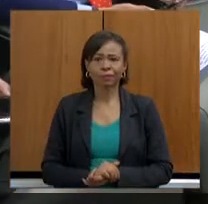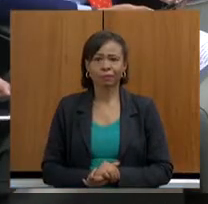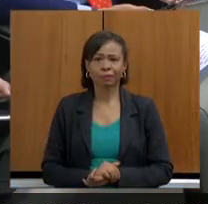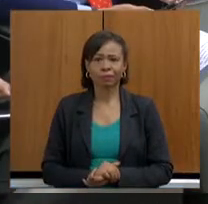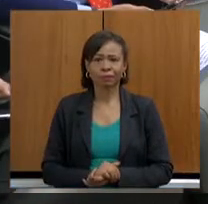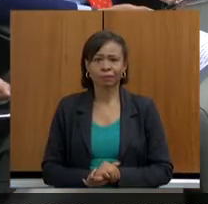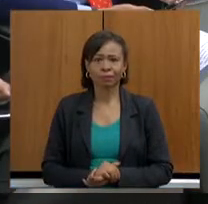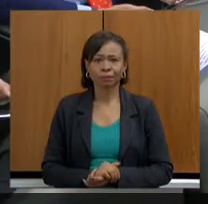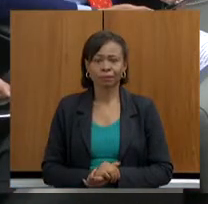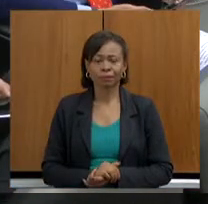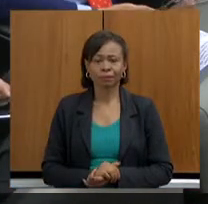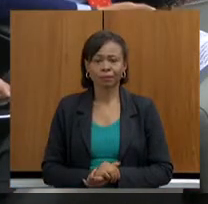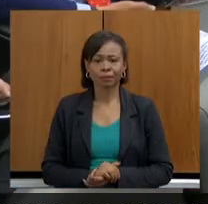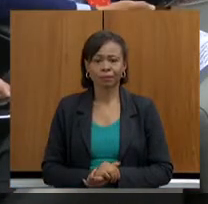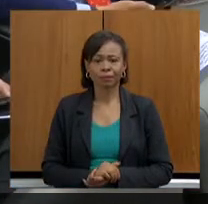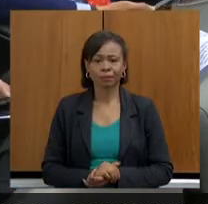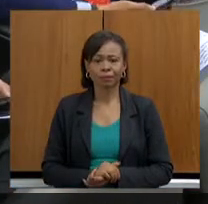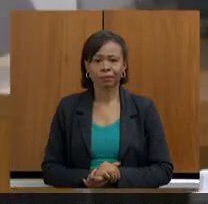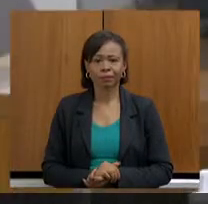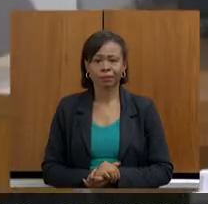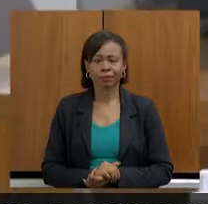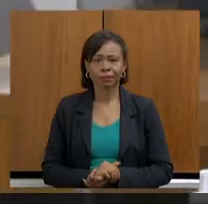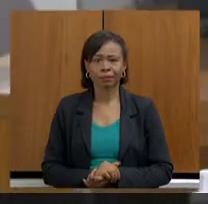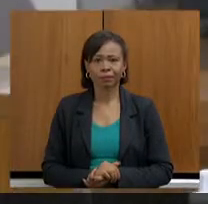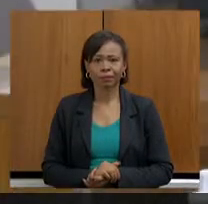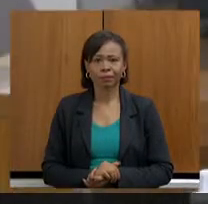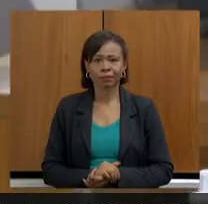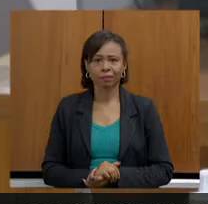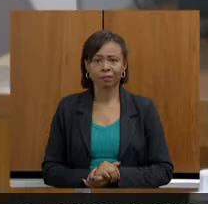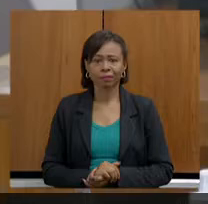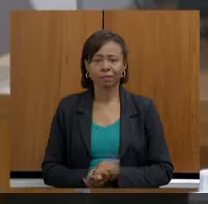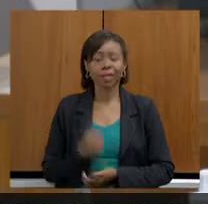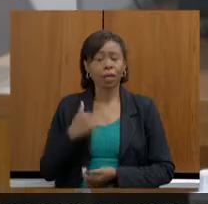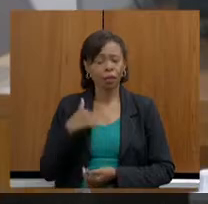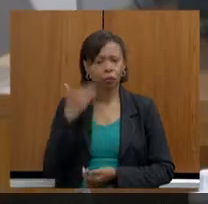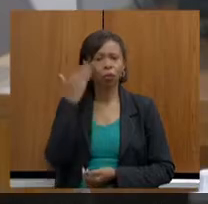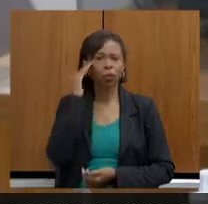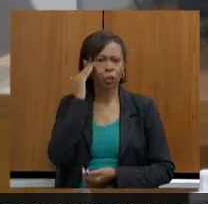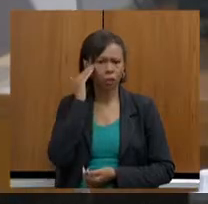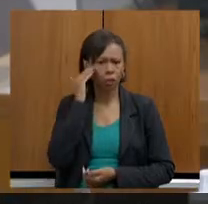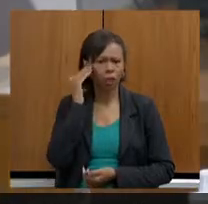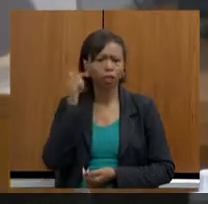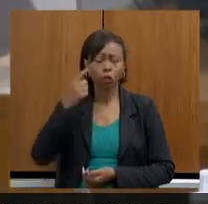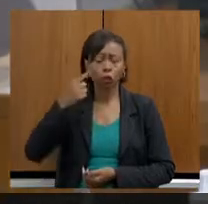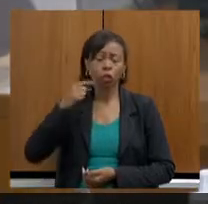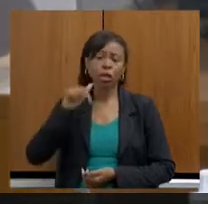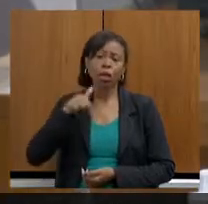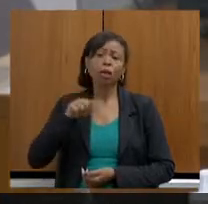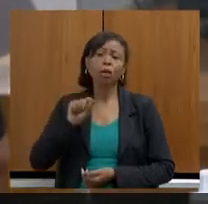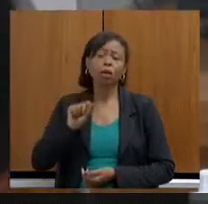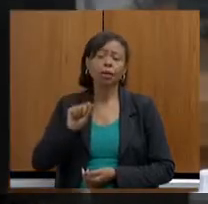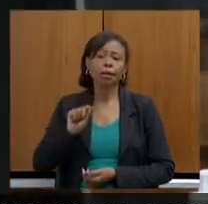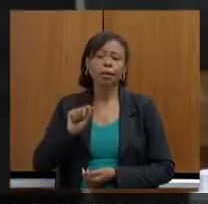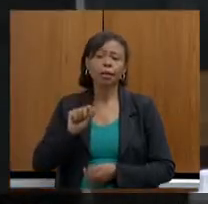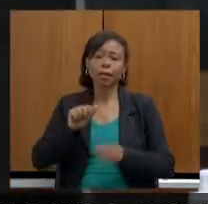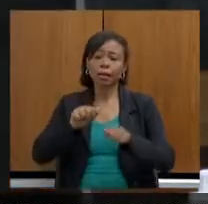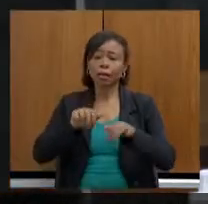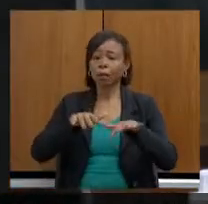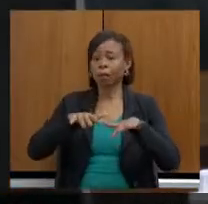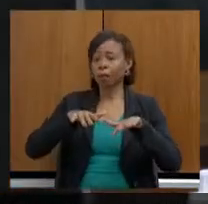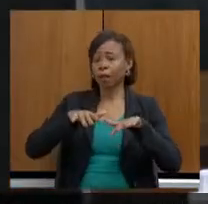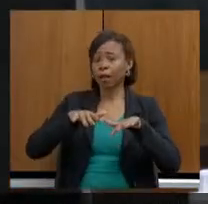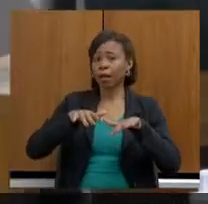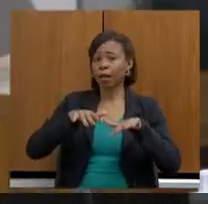e antes que alguém possa mencionar eu eu entendo perfeitamente que esse não se trata de um Assembleia